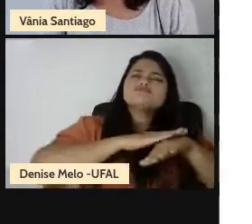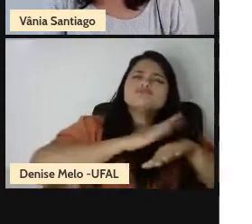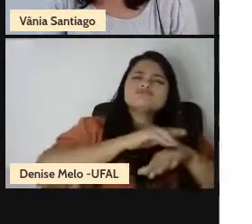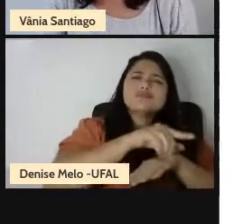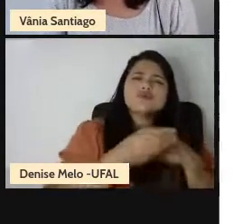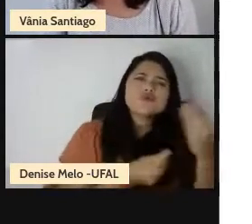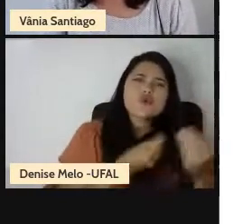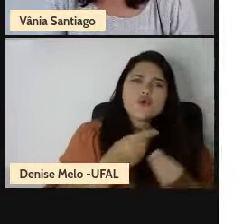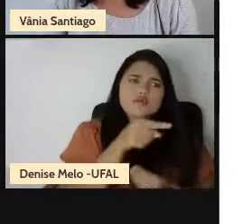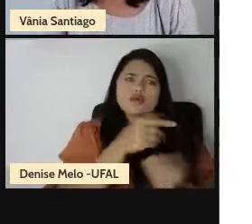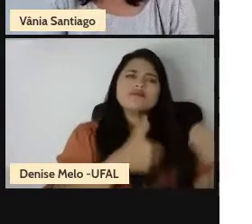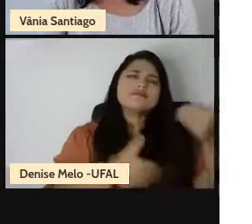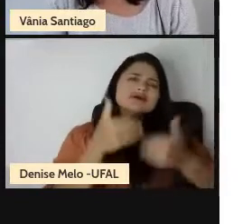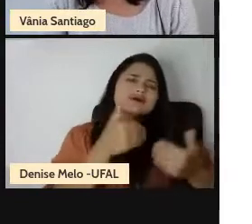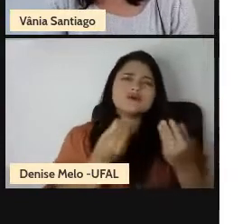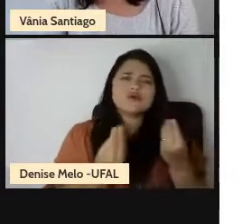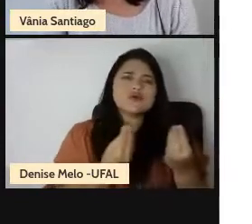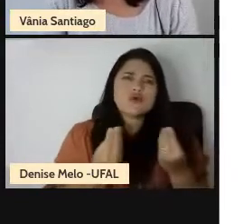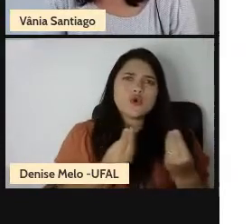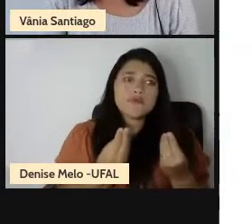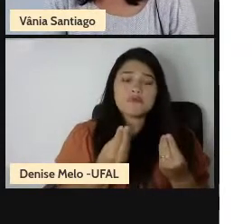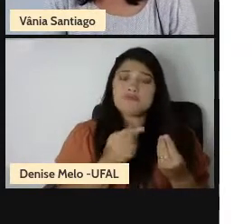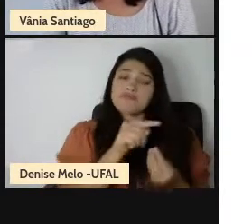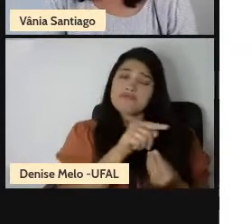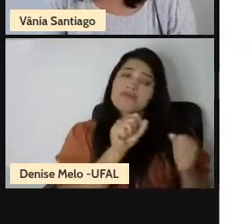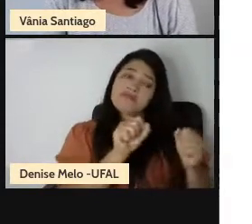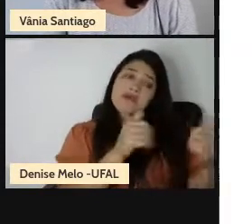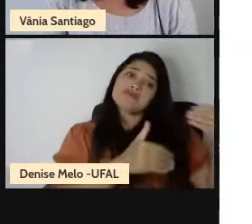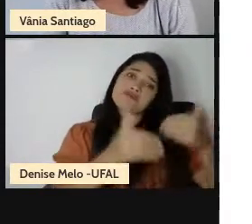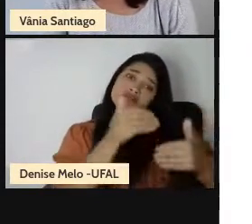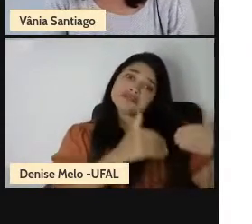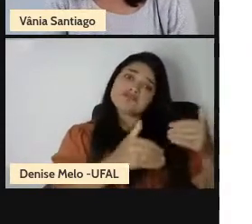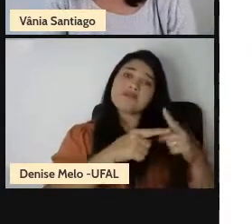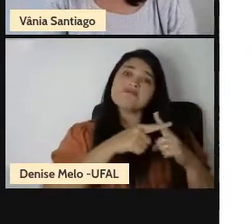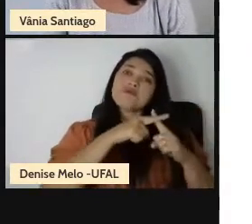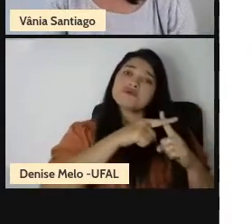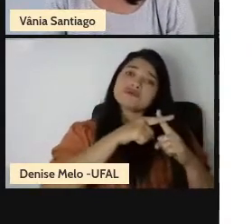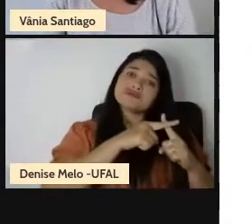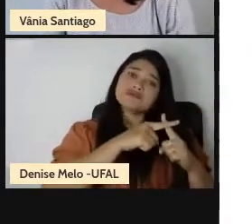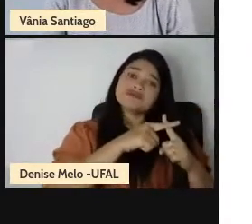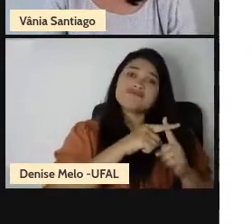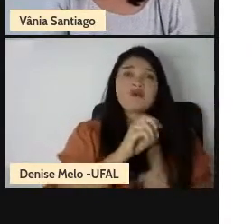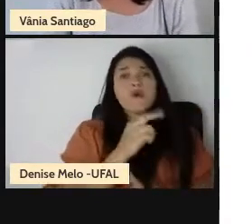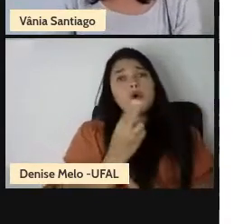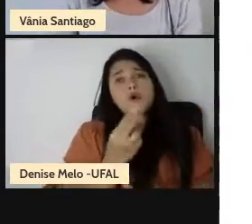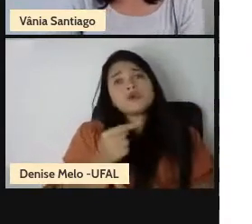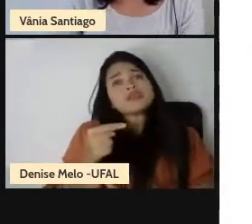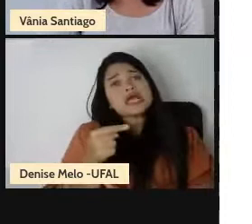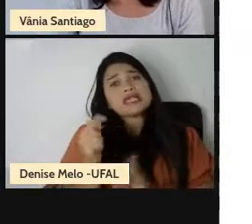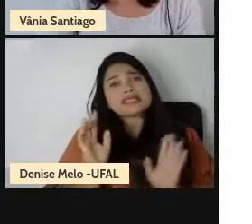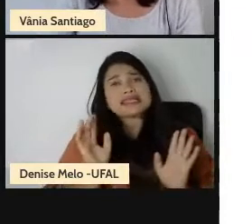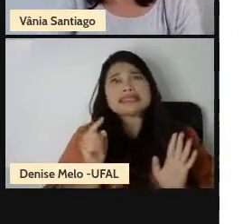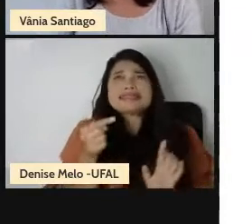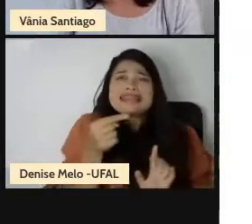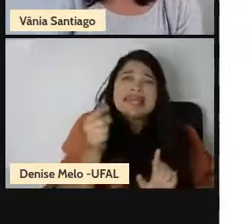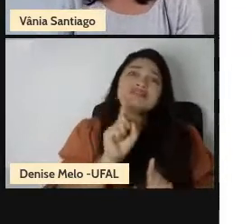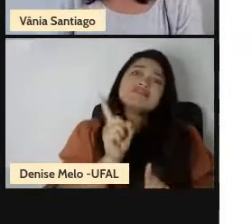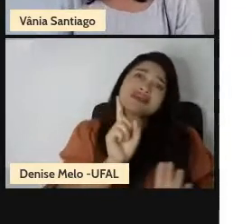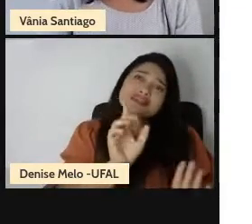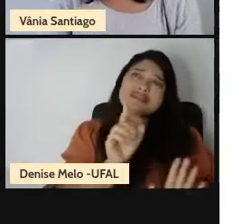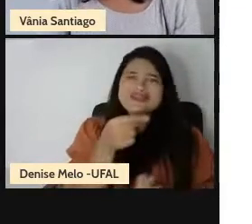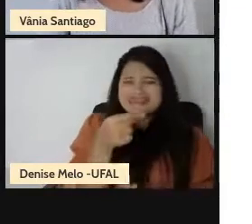participatividade pode ser positiva ou pode ser não positiva, né? Eu não vou dizer negativa, porque o